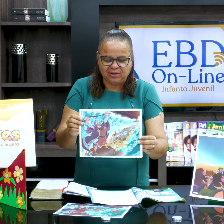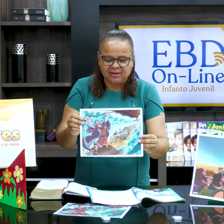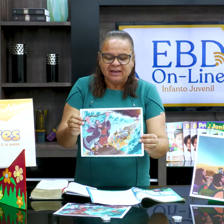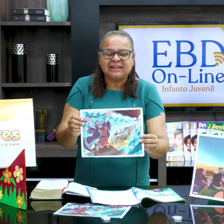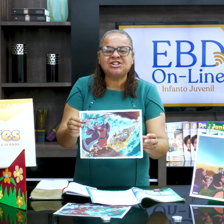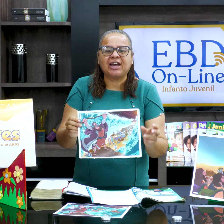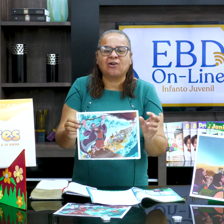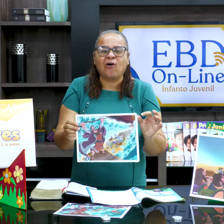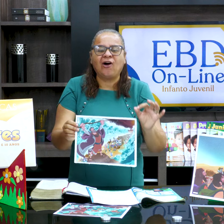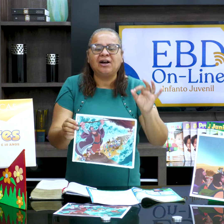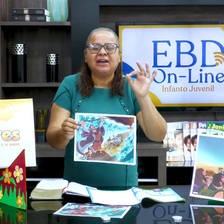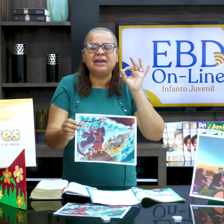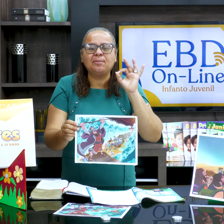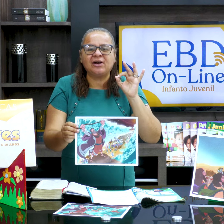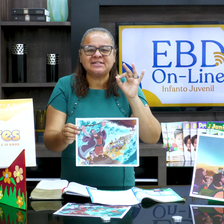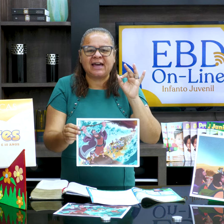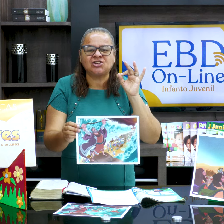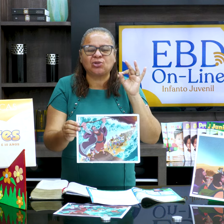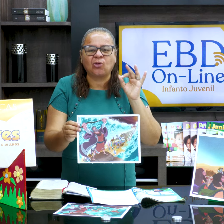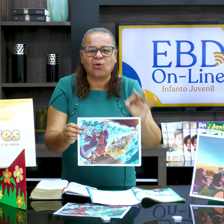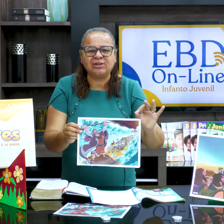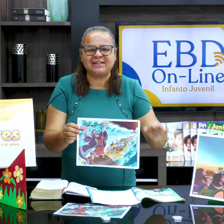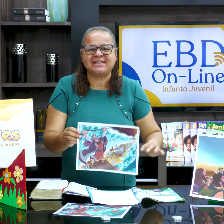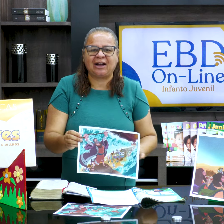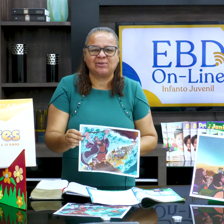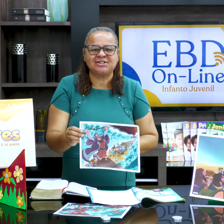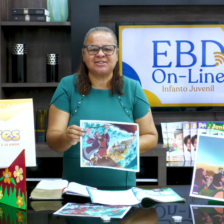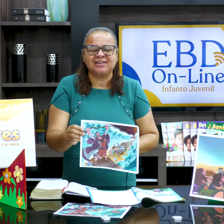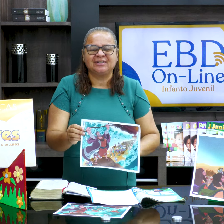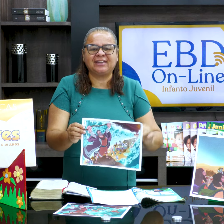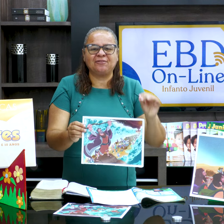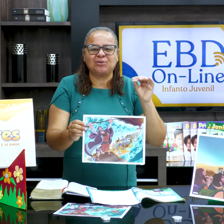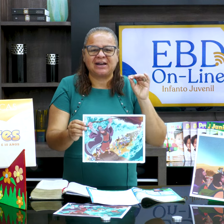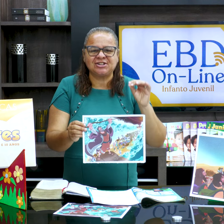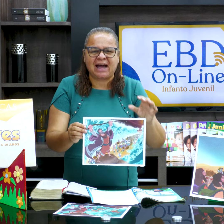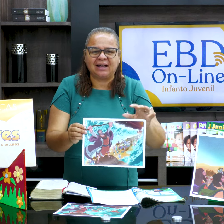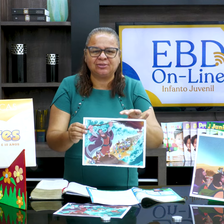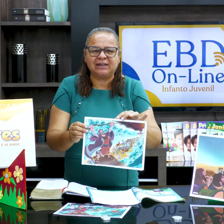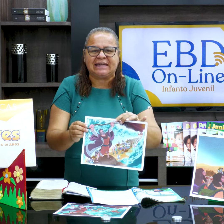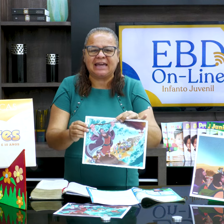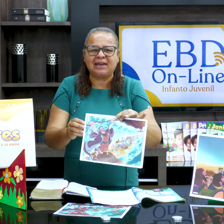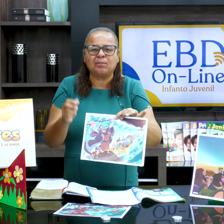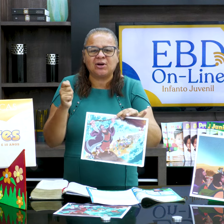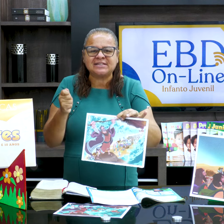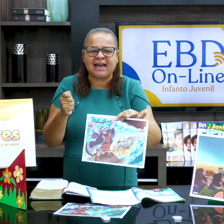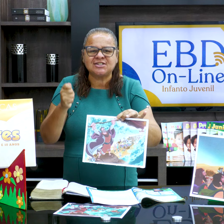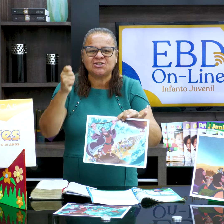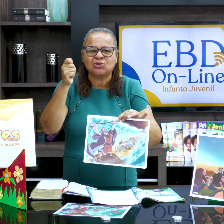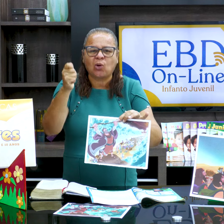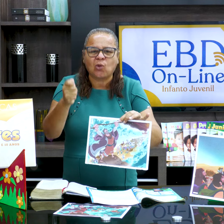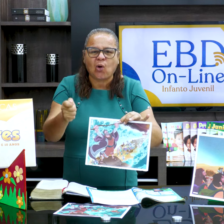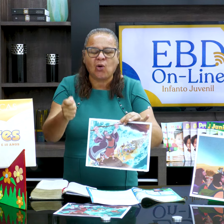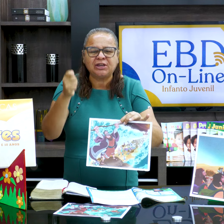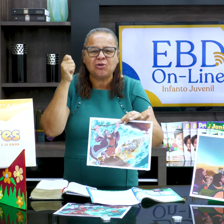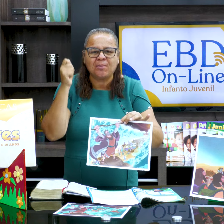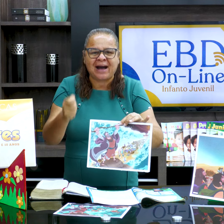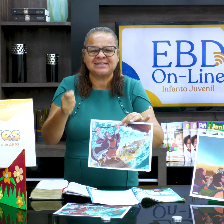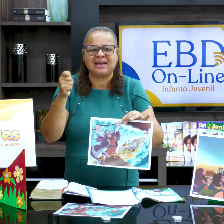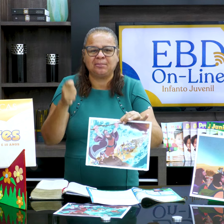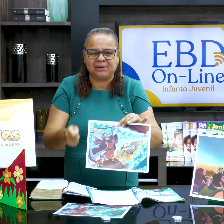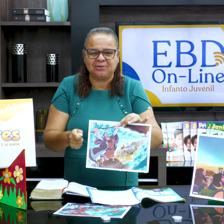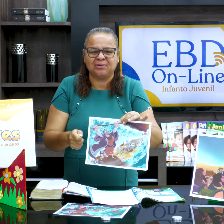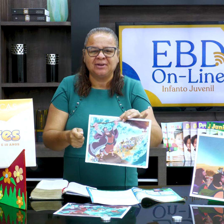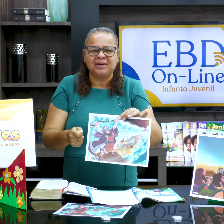professor que chegou e Moisés tocou nas águas teve o cajado e Moisés tocou e o